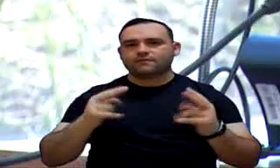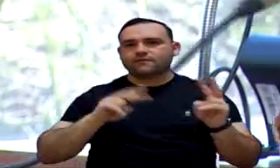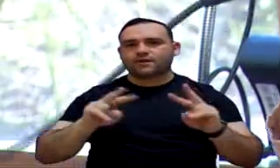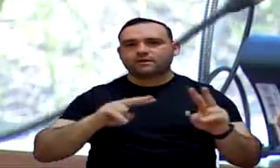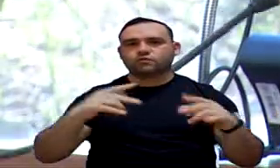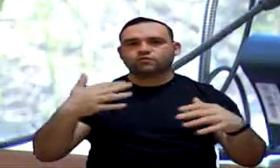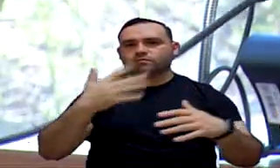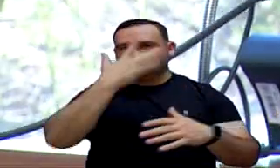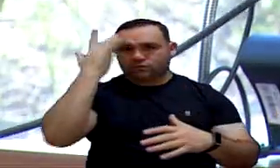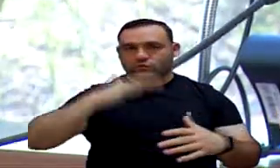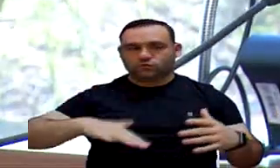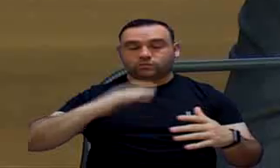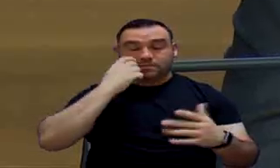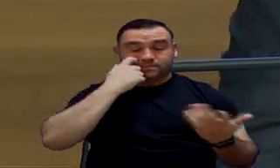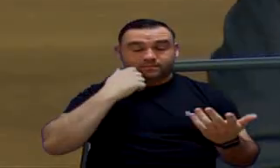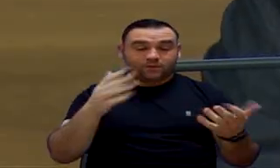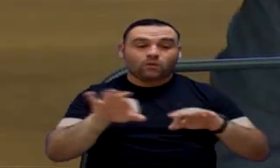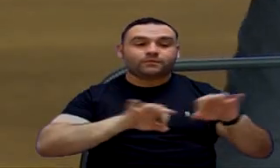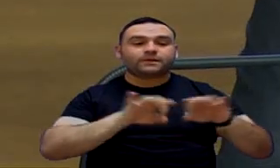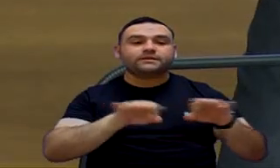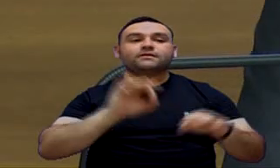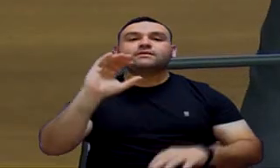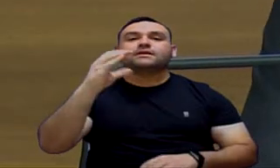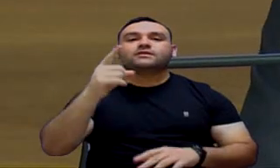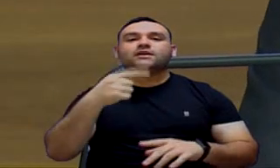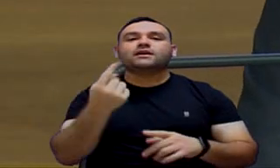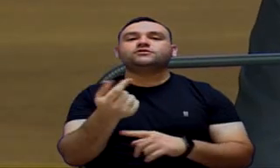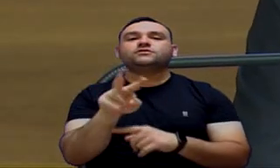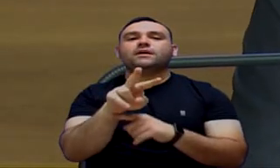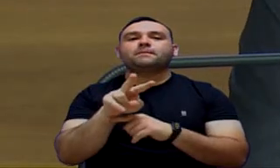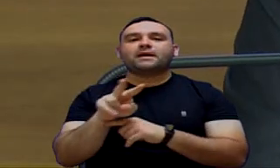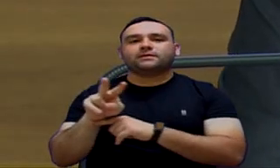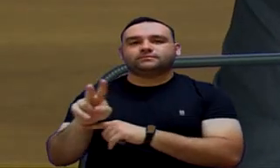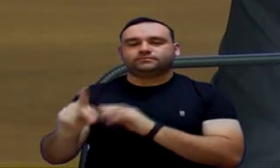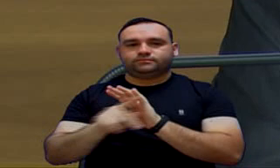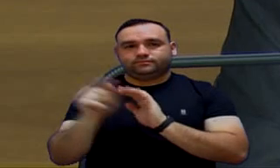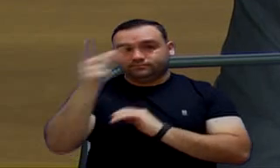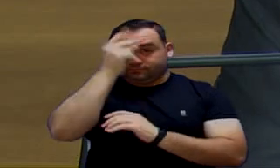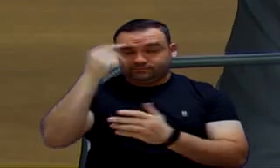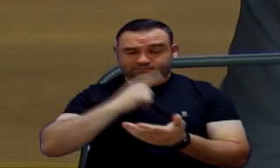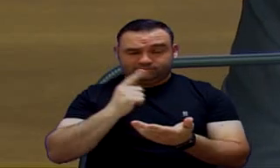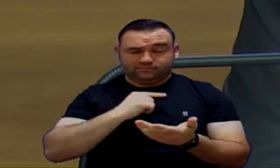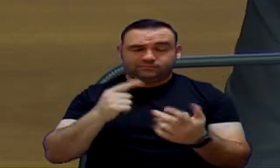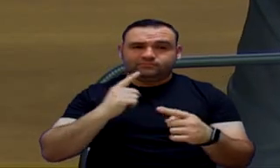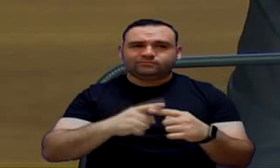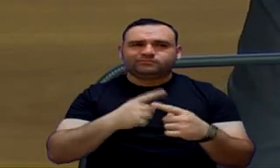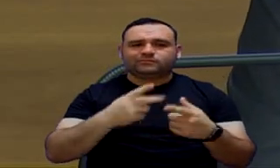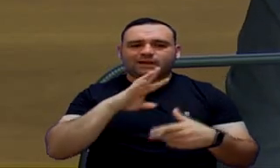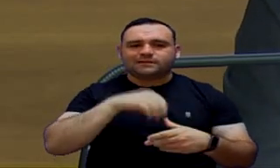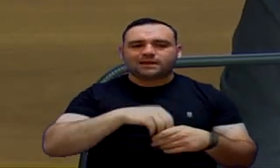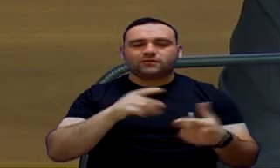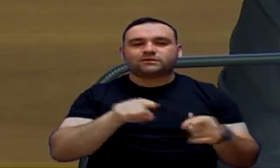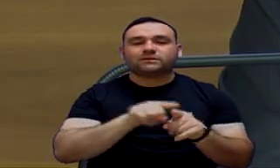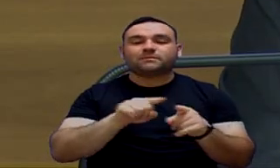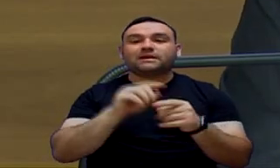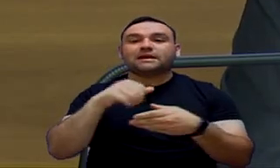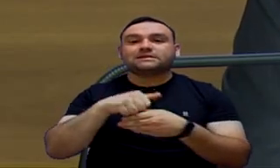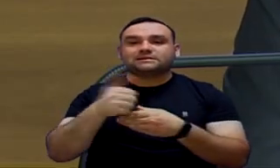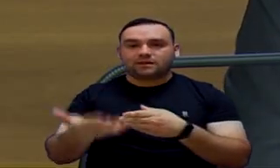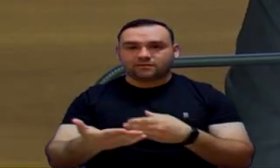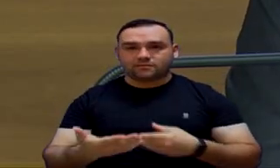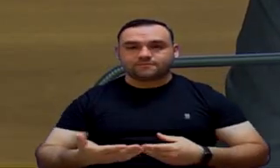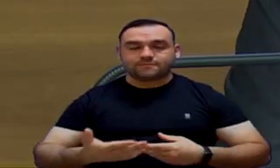Então esse grupo de operação de crédito são os empréstimos né que a prefeitura contrai tantos internos como os externos